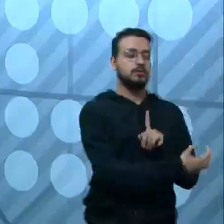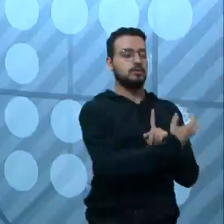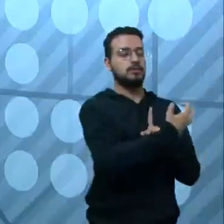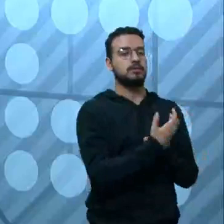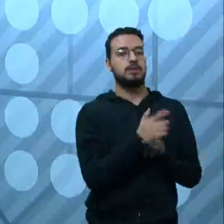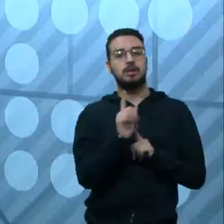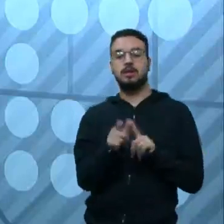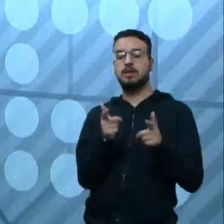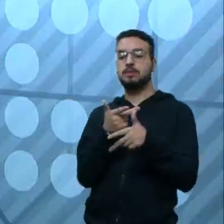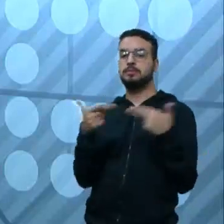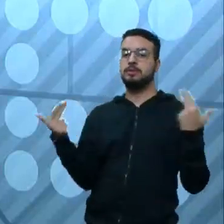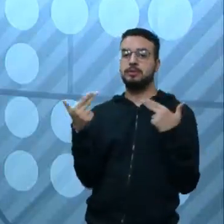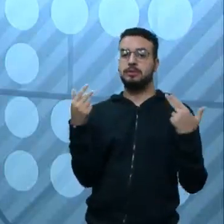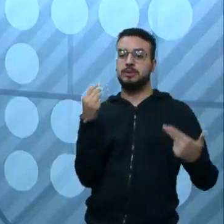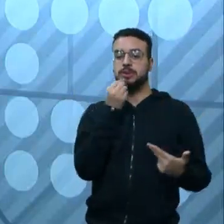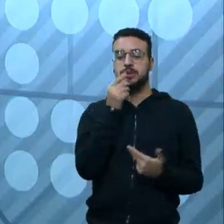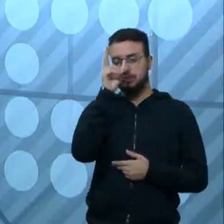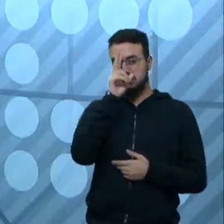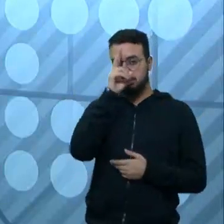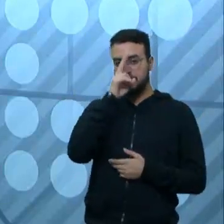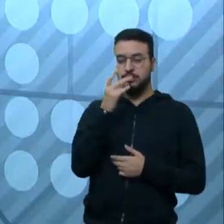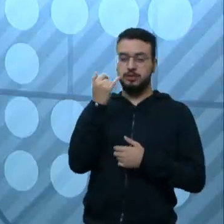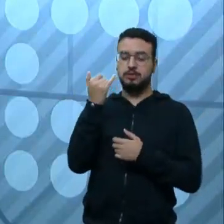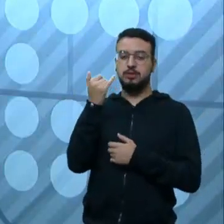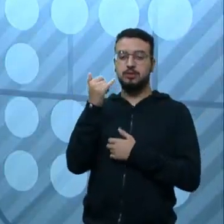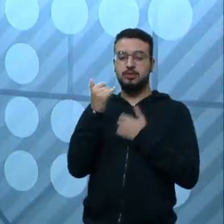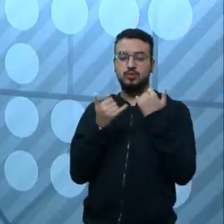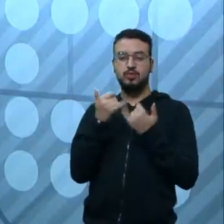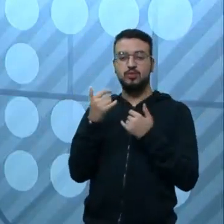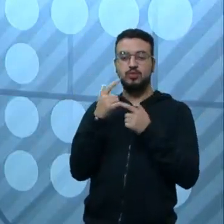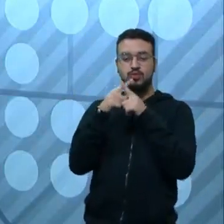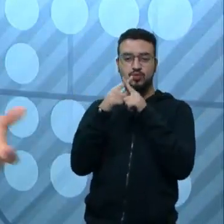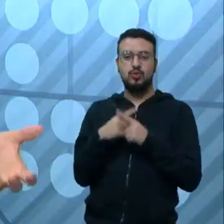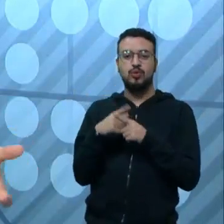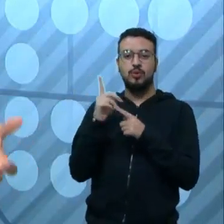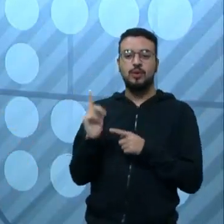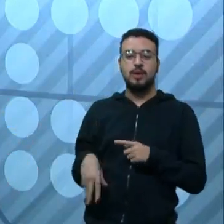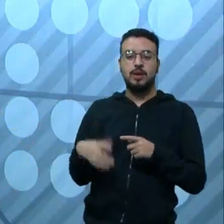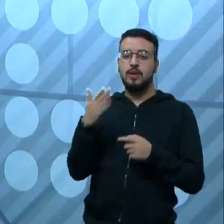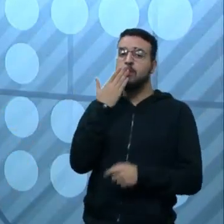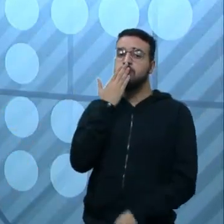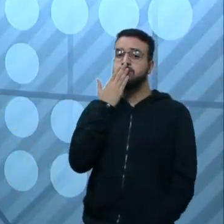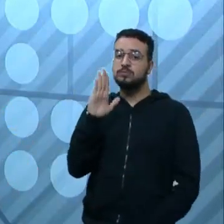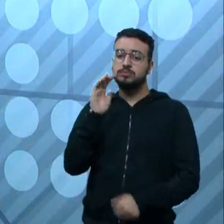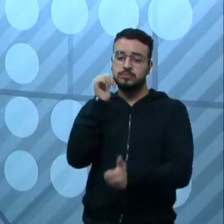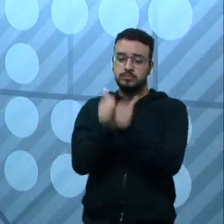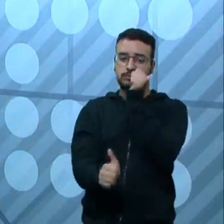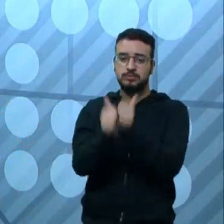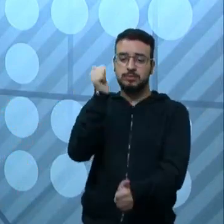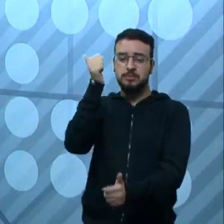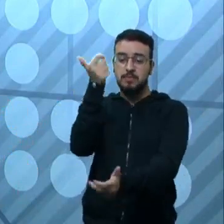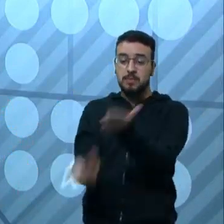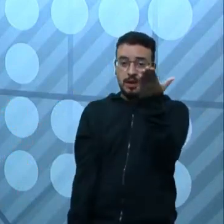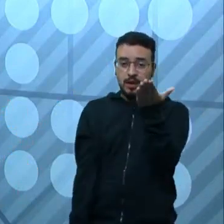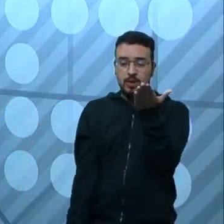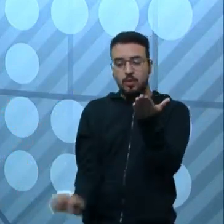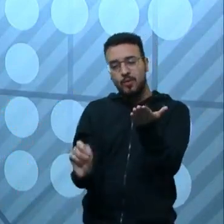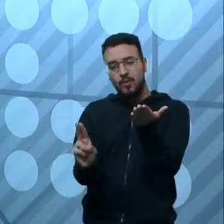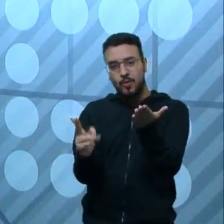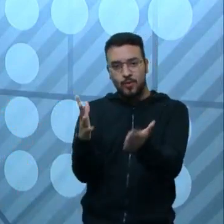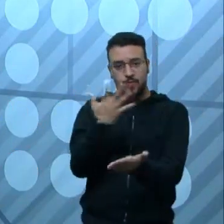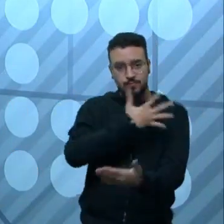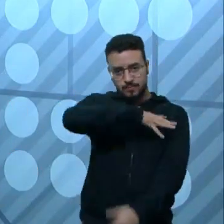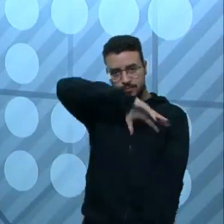por alguma situação. Lembra então do jogo que seu time perdeu ontem ou que ele ganhou, tá? E lembra dessa situação. Quando você fica